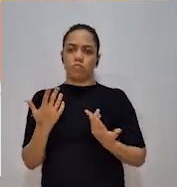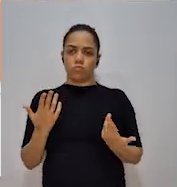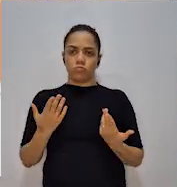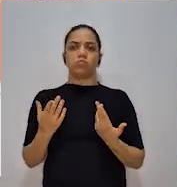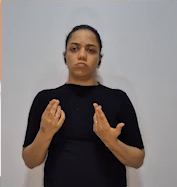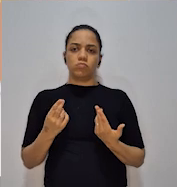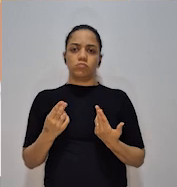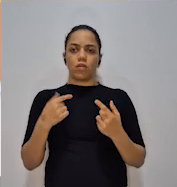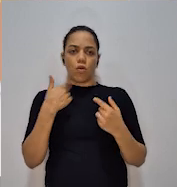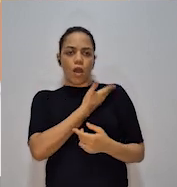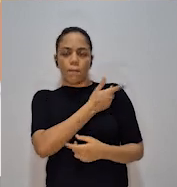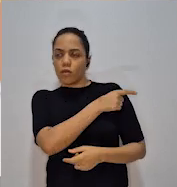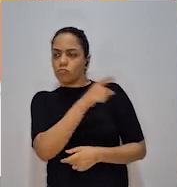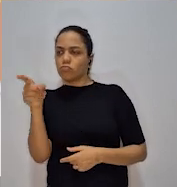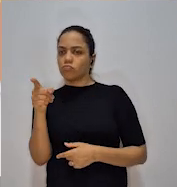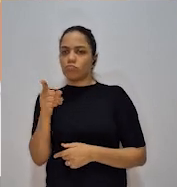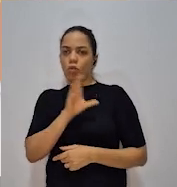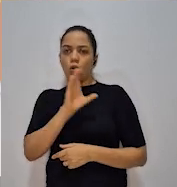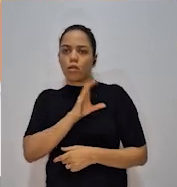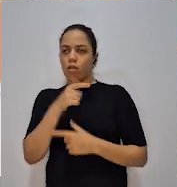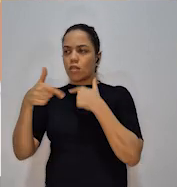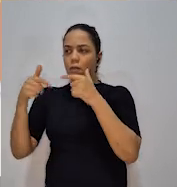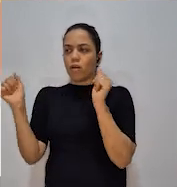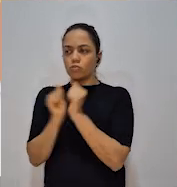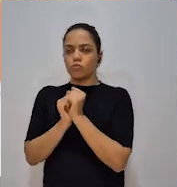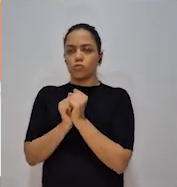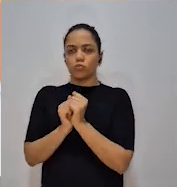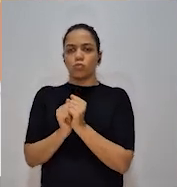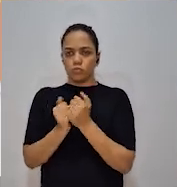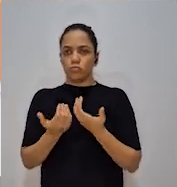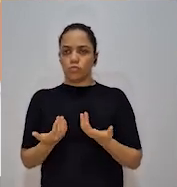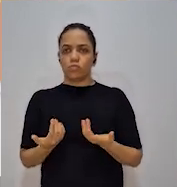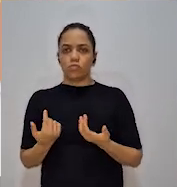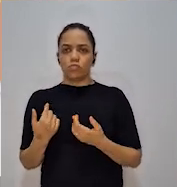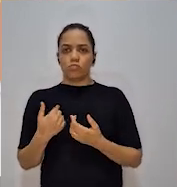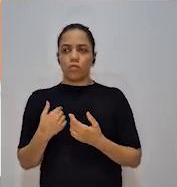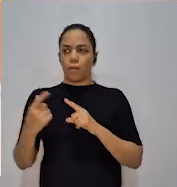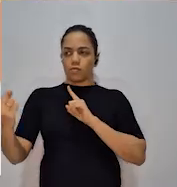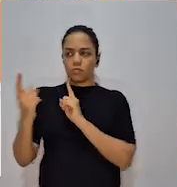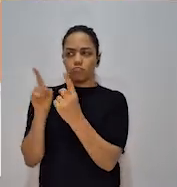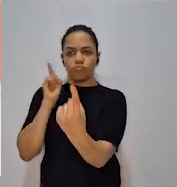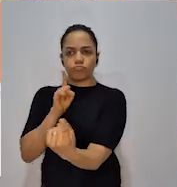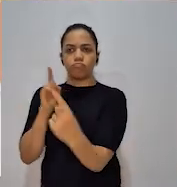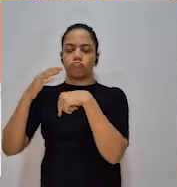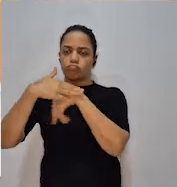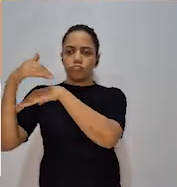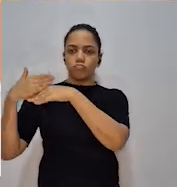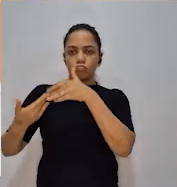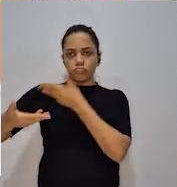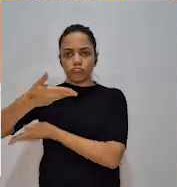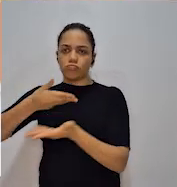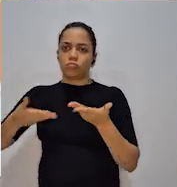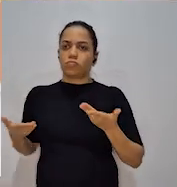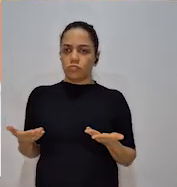você já traz uma questão muito importante, que pode sim ser parte da estratégia da diversidade das